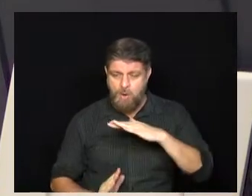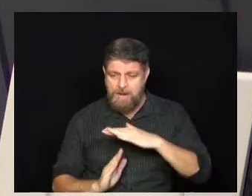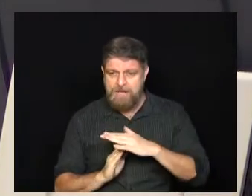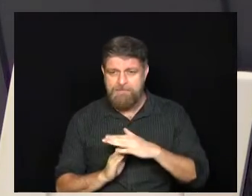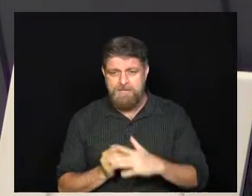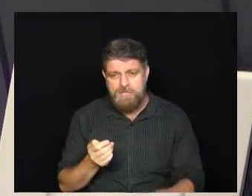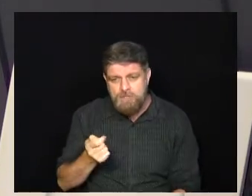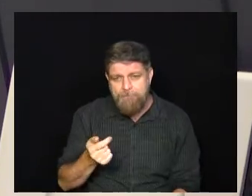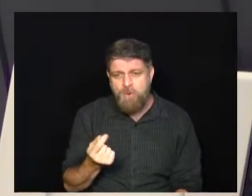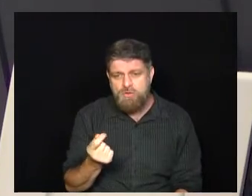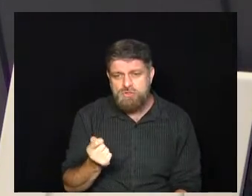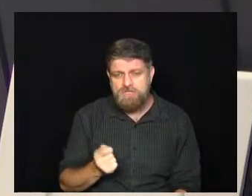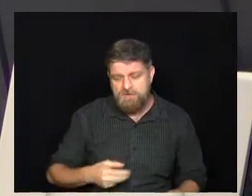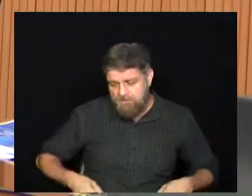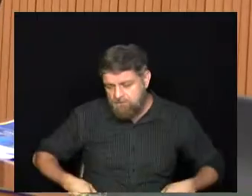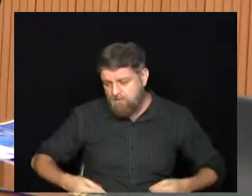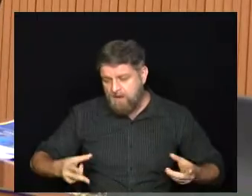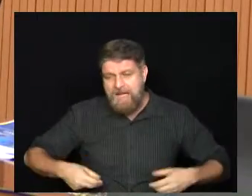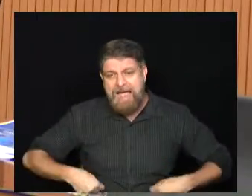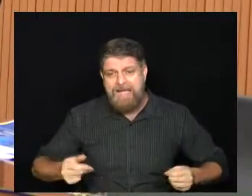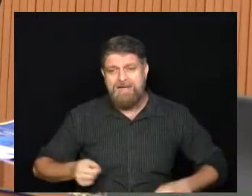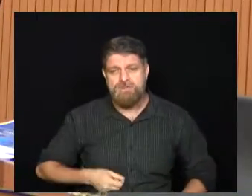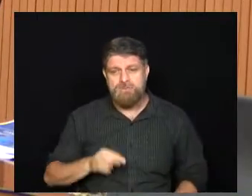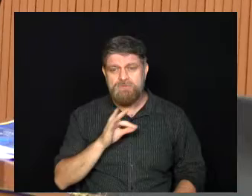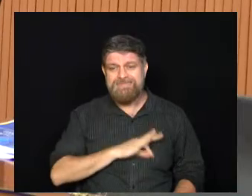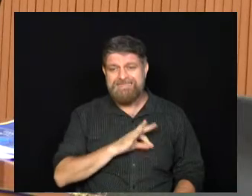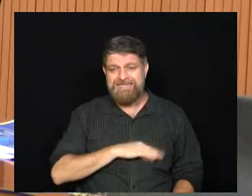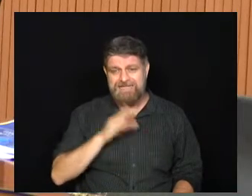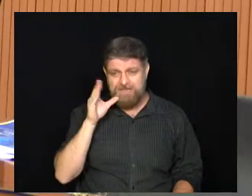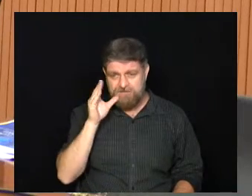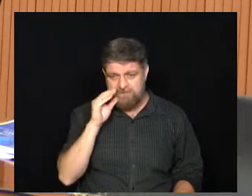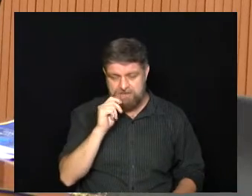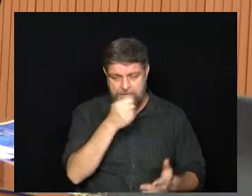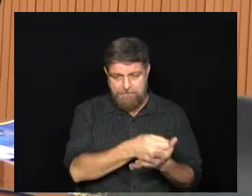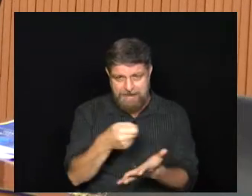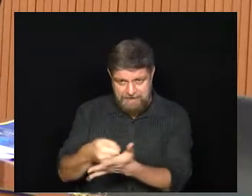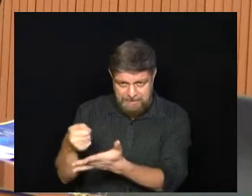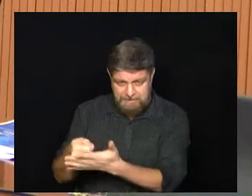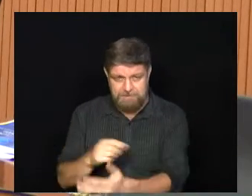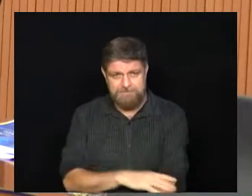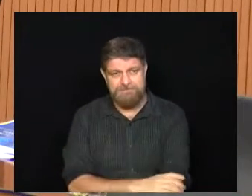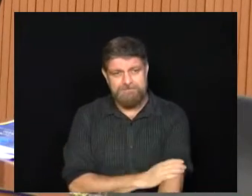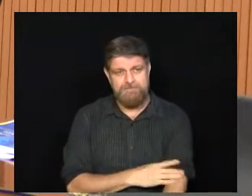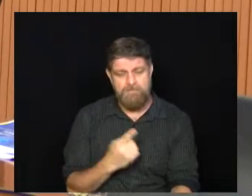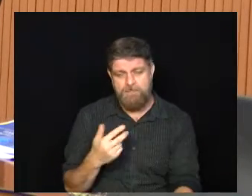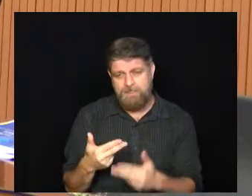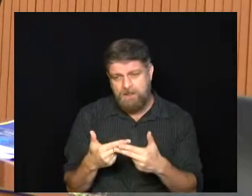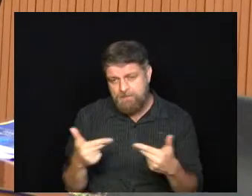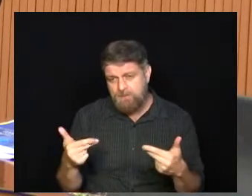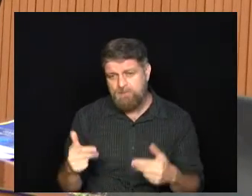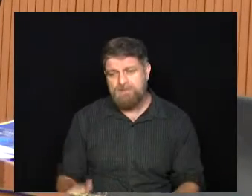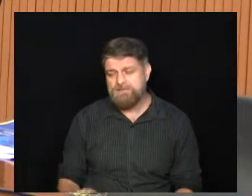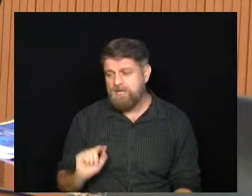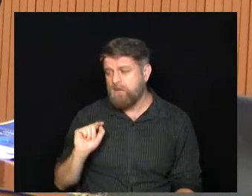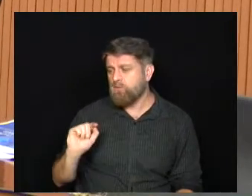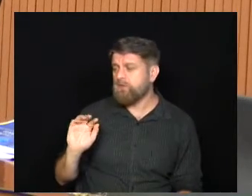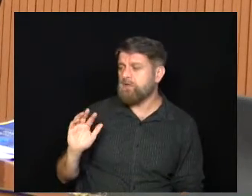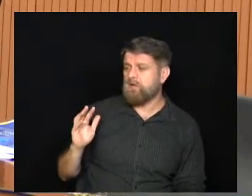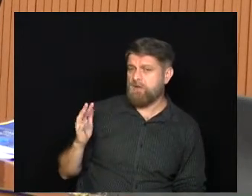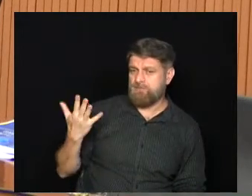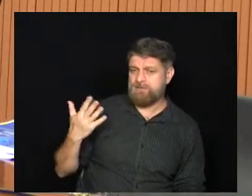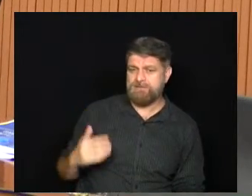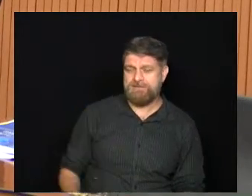aí, ou um limite mais tranquilo aí de gasto com o pessoal. Uma coisa é a situação de